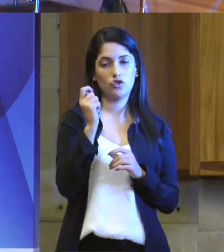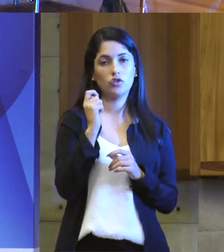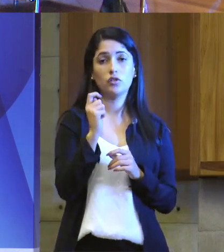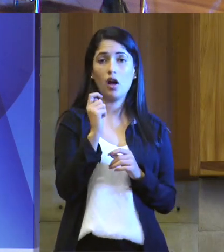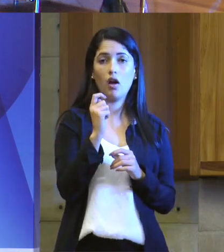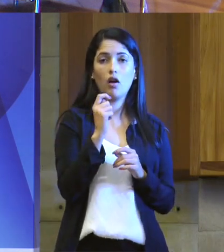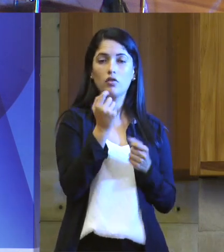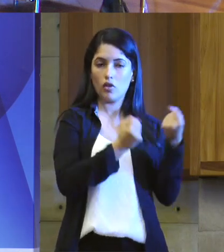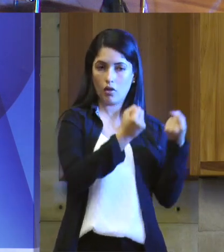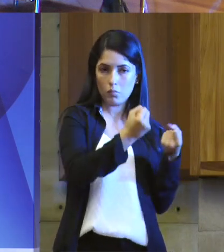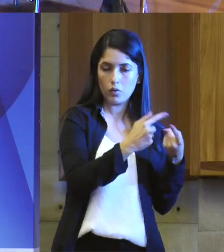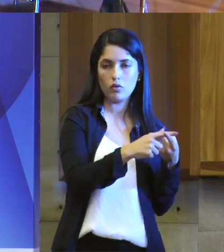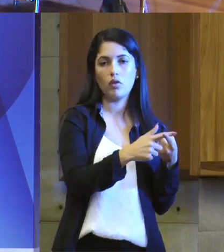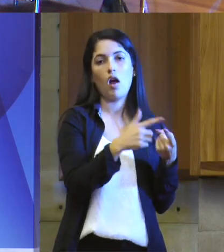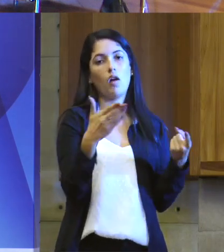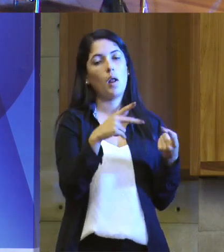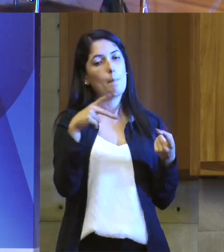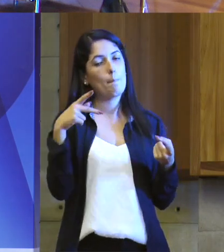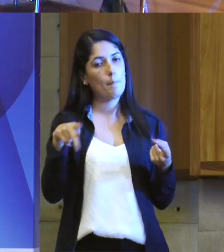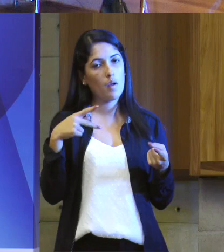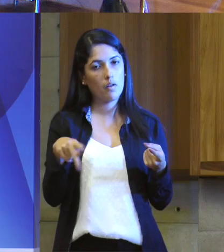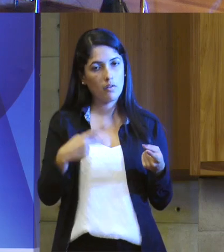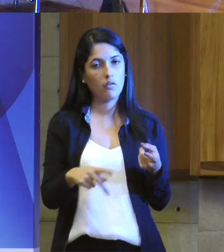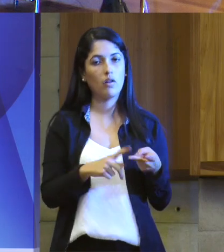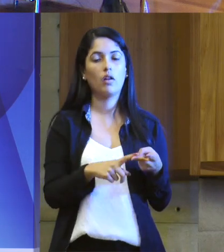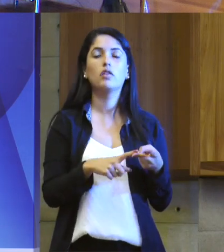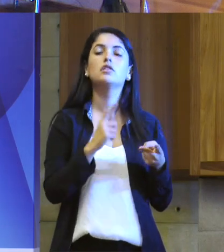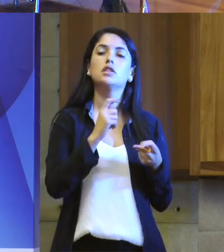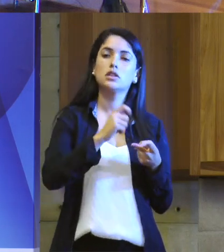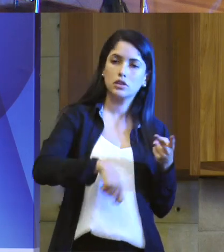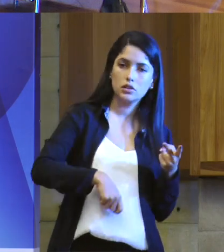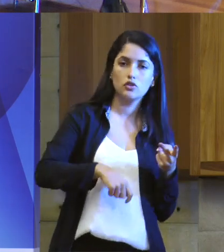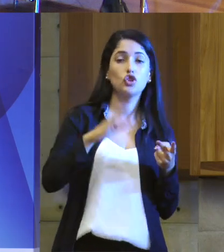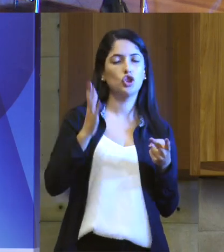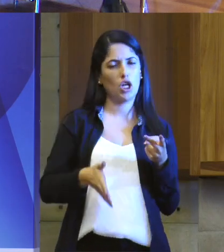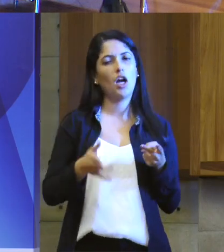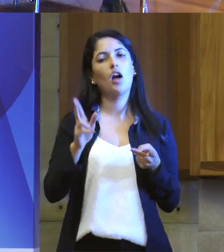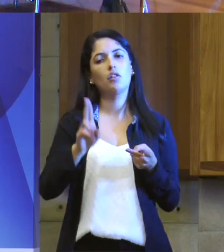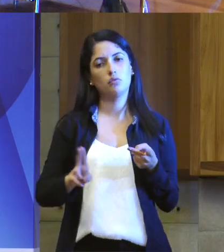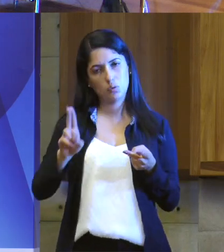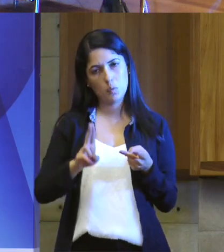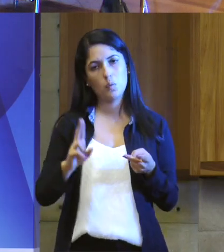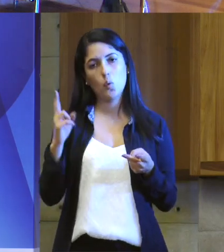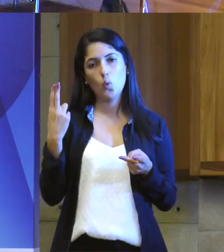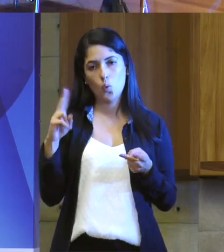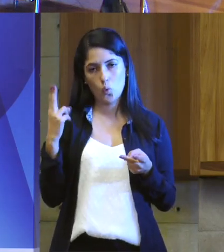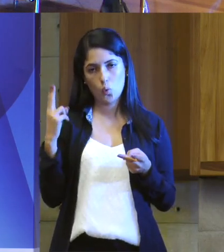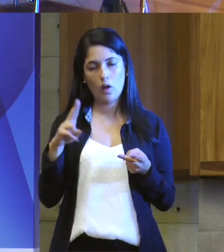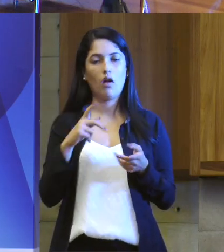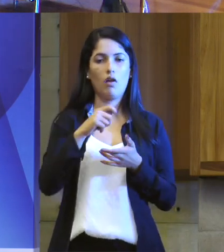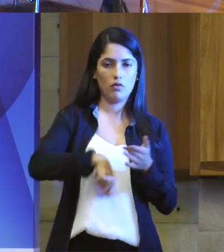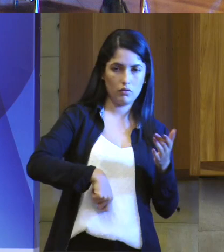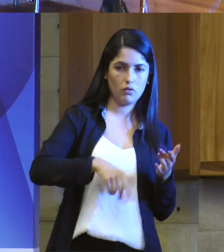no meio de uma negociação do acordo automotivo com o paraguai já temos um acordo com o uruguai se tudo isso conclui